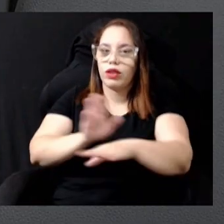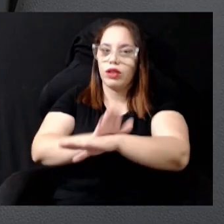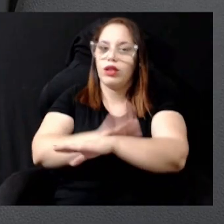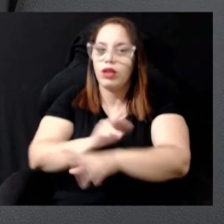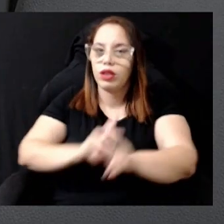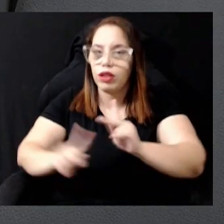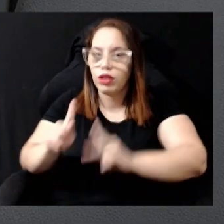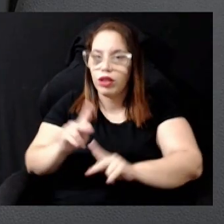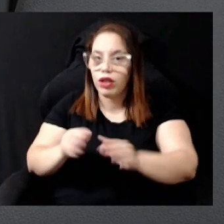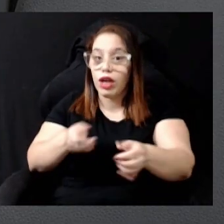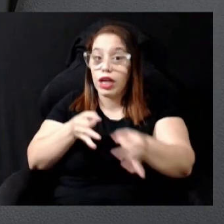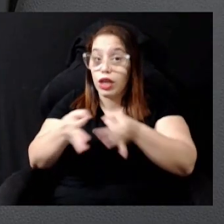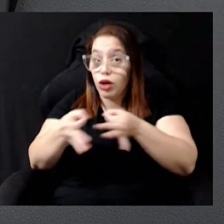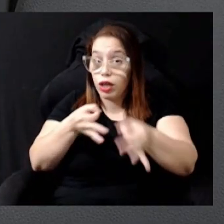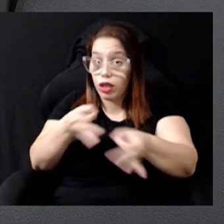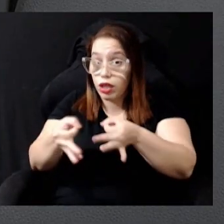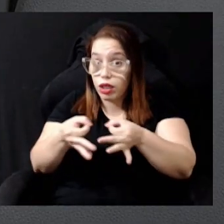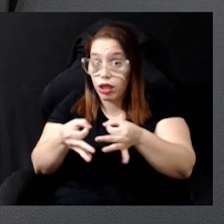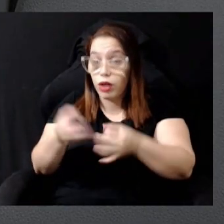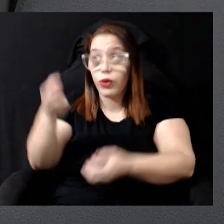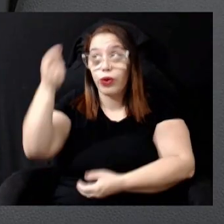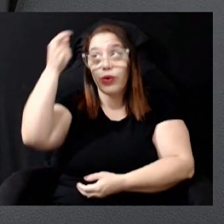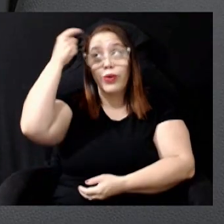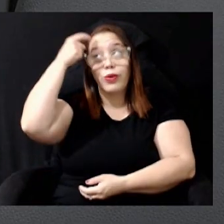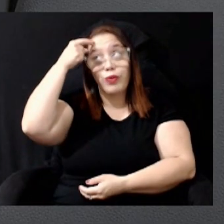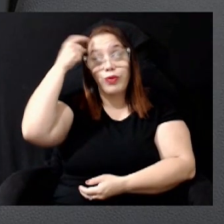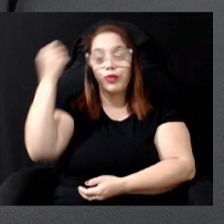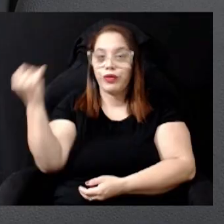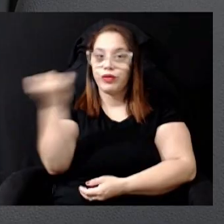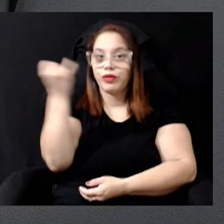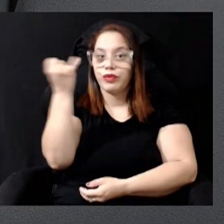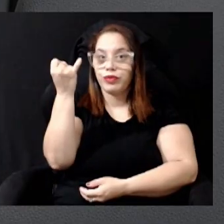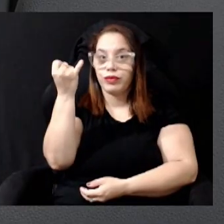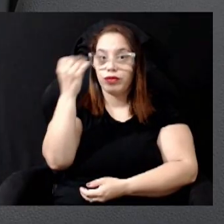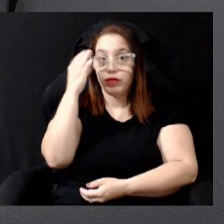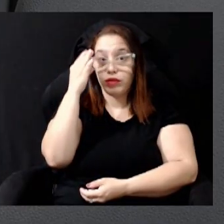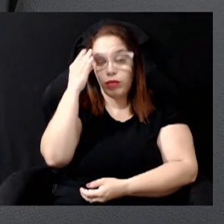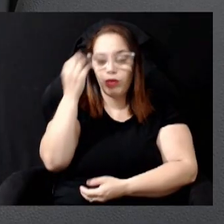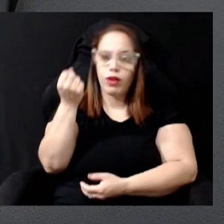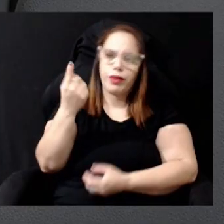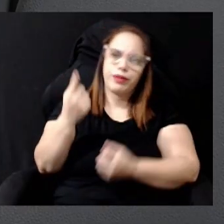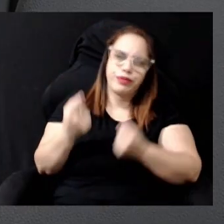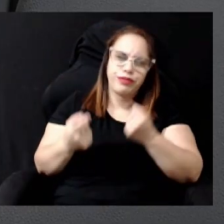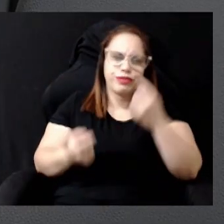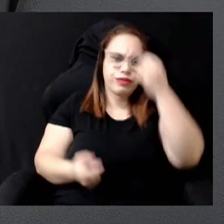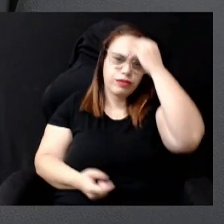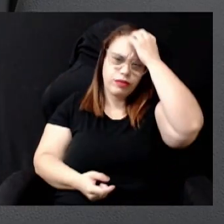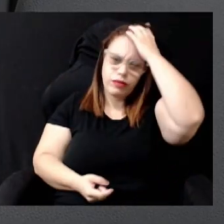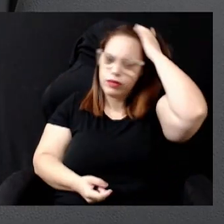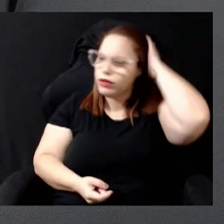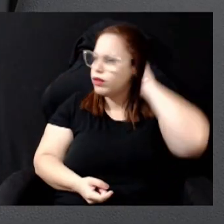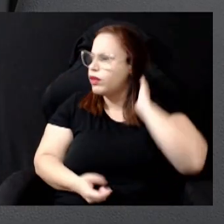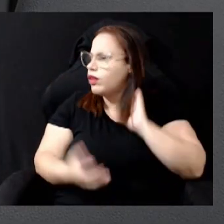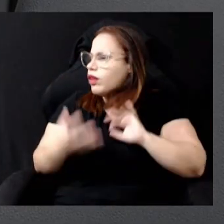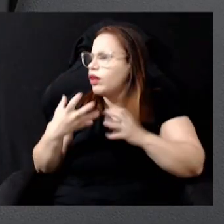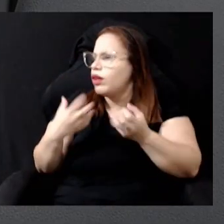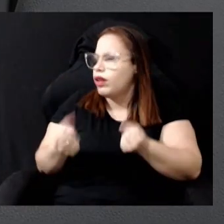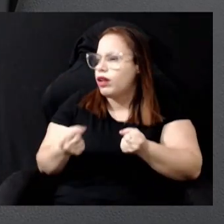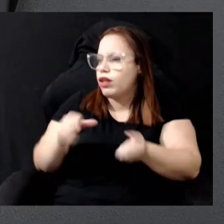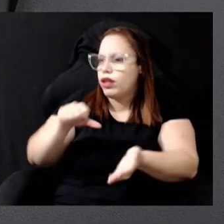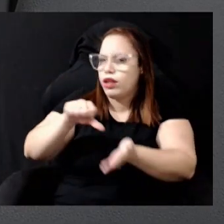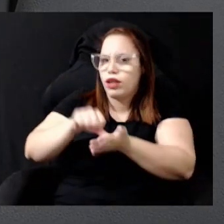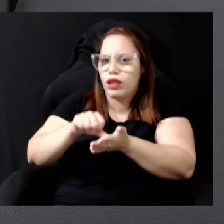organizar, a se conscientizar da importância da participação, porque às vezes a gente recebe a comunidade que já está enfurecida